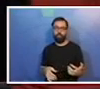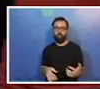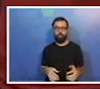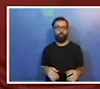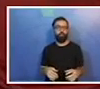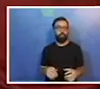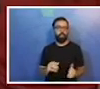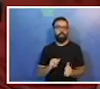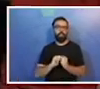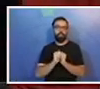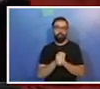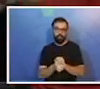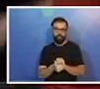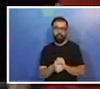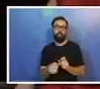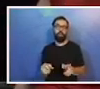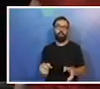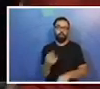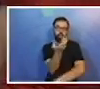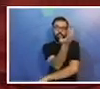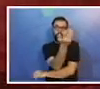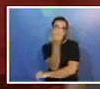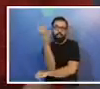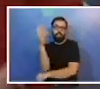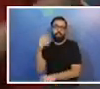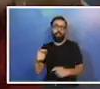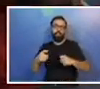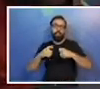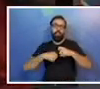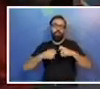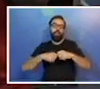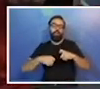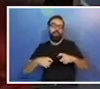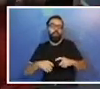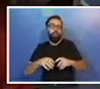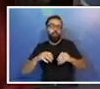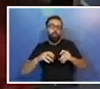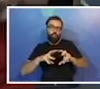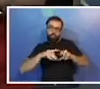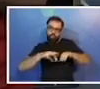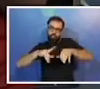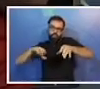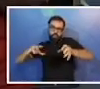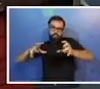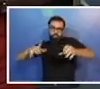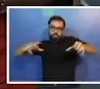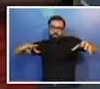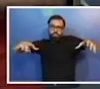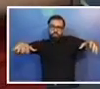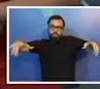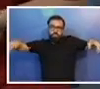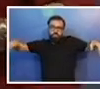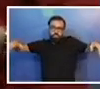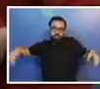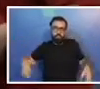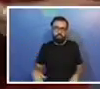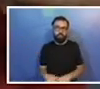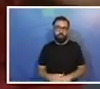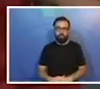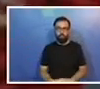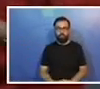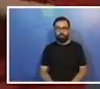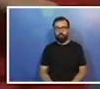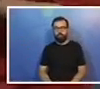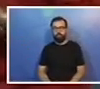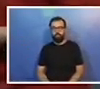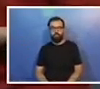ao novo ambiente, eles se reproduziram. Quer dizer, foram soltos de qualquer jeito, com muita irresponsabilidade,